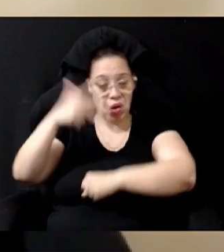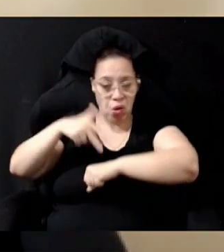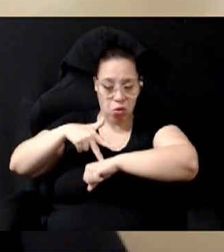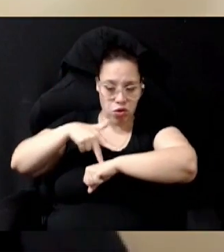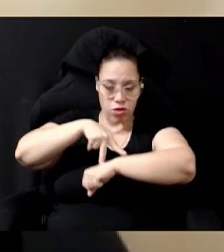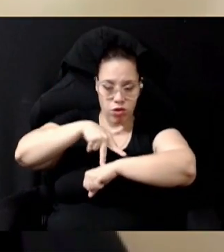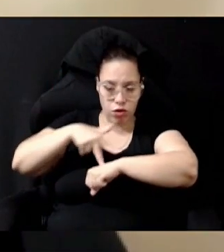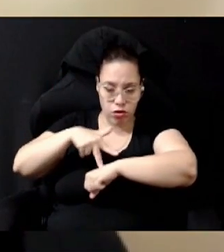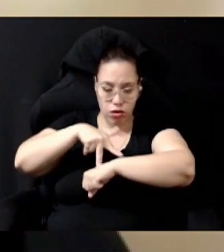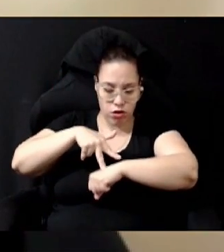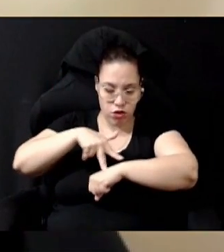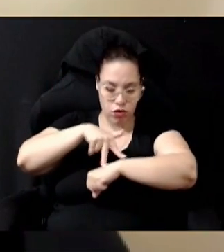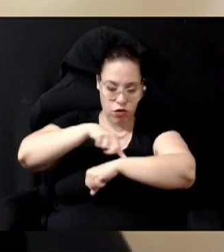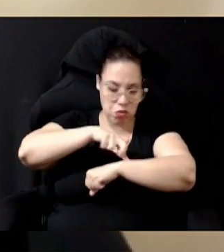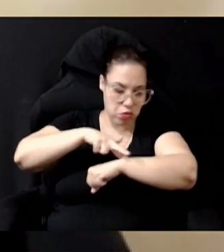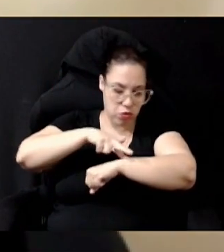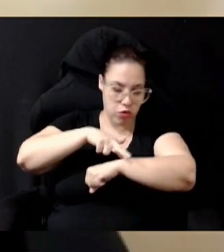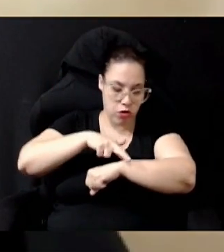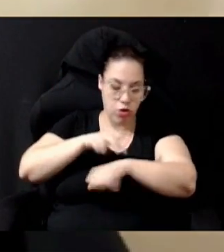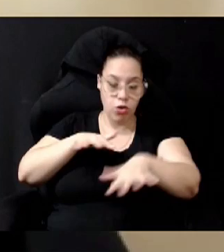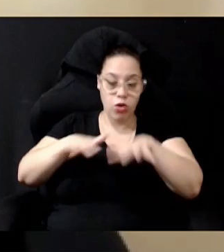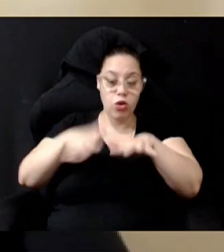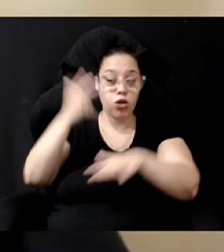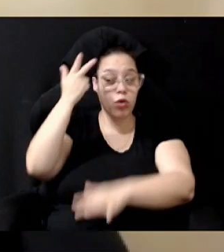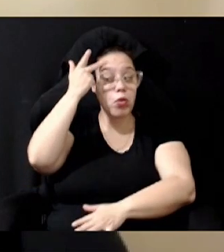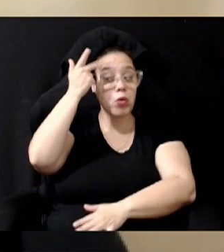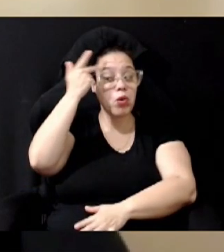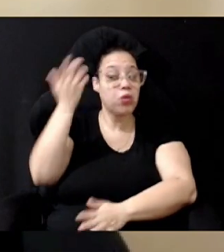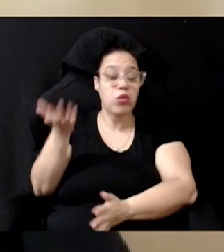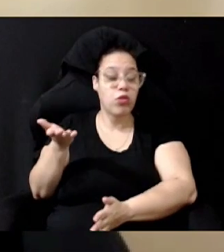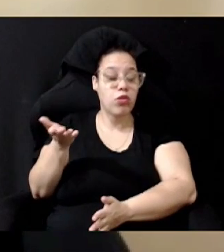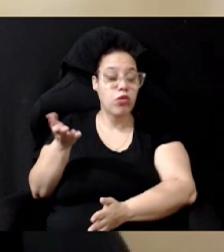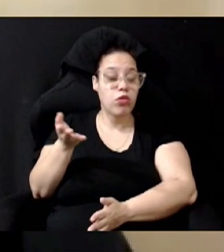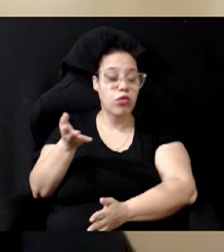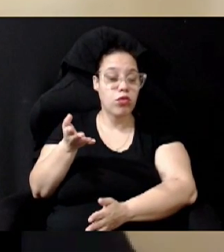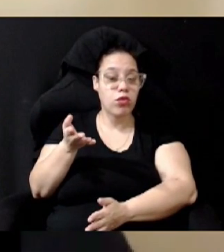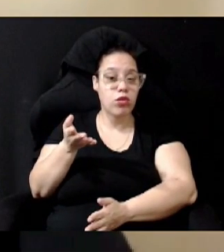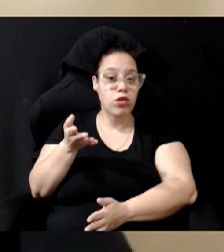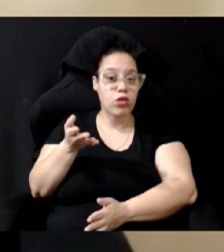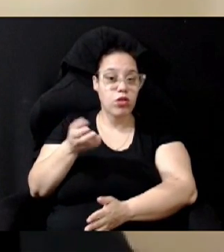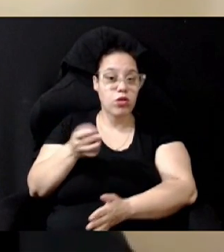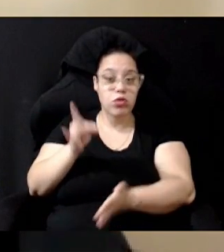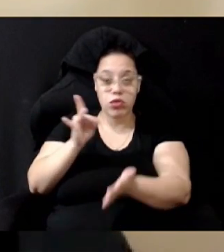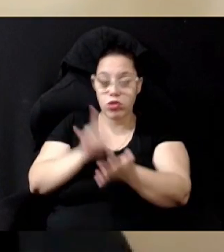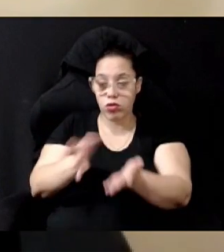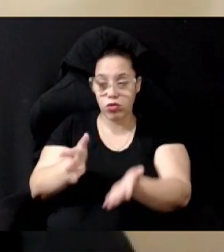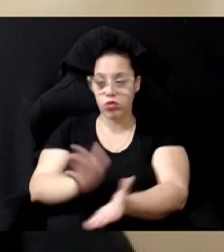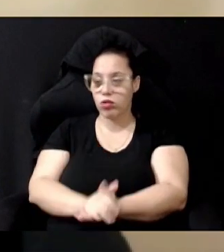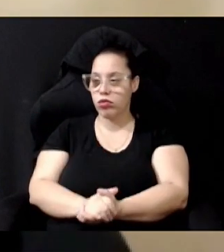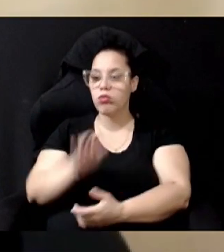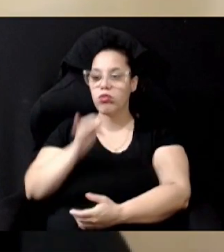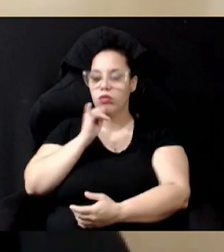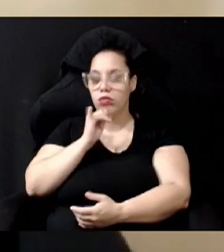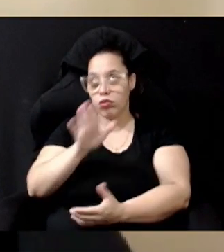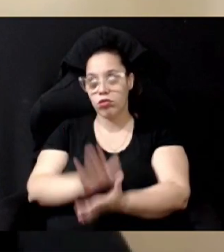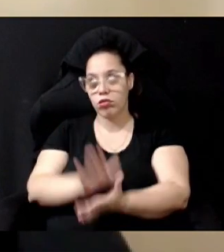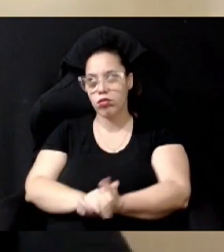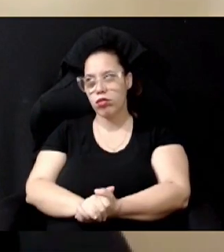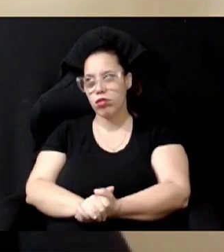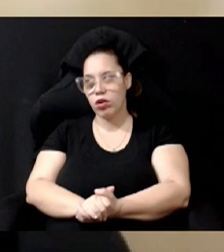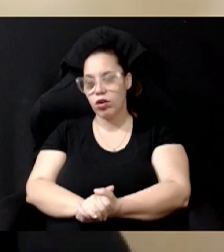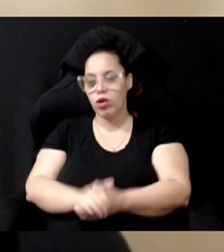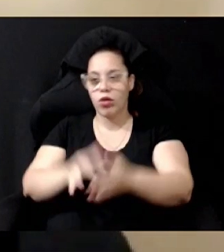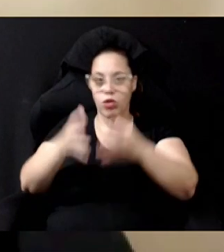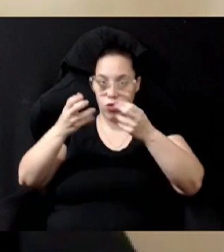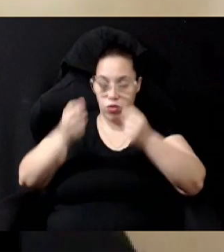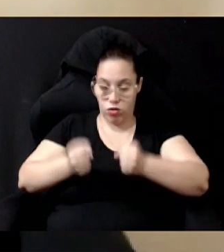O que é um movimento normal? É um movimento com intensidade ideal. Por exemplo, você está segurando um tablet em tua